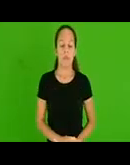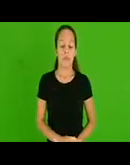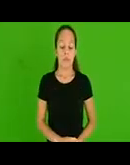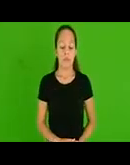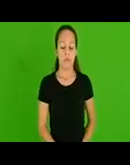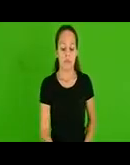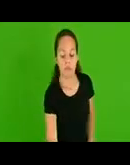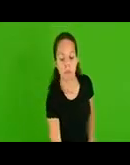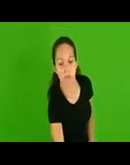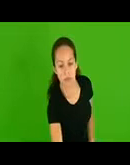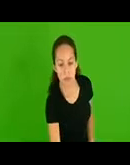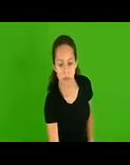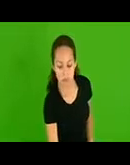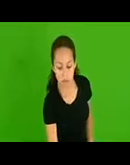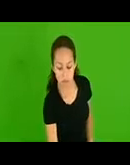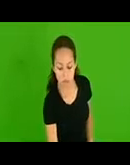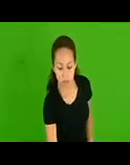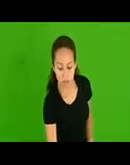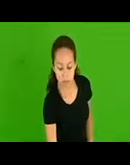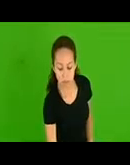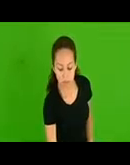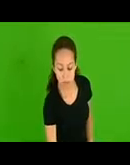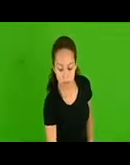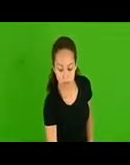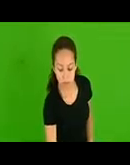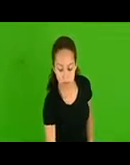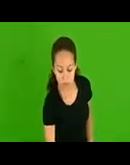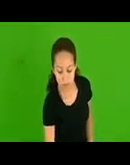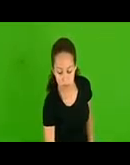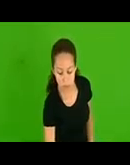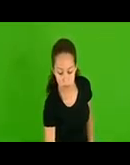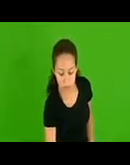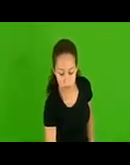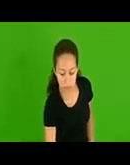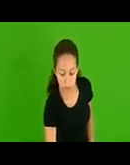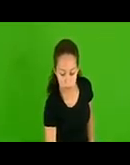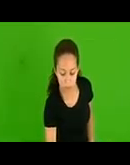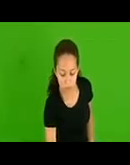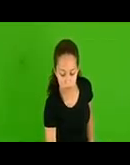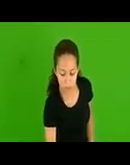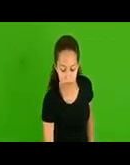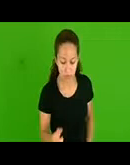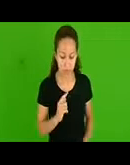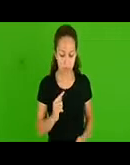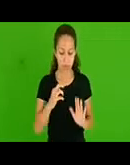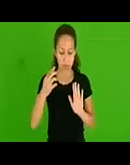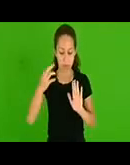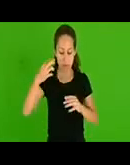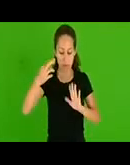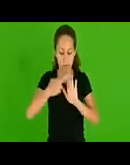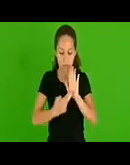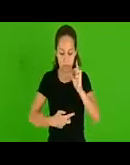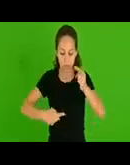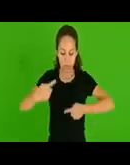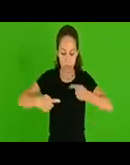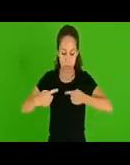como eu falei, voltando aqui, né, o projeto político-pedagógico, ele pode esclarecer, construído